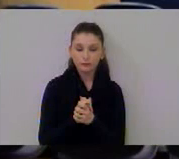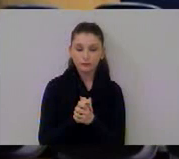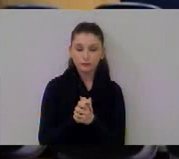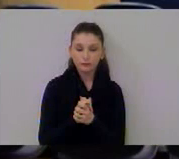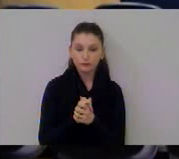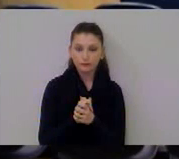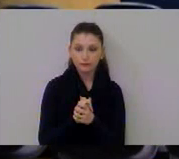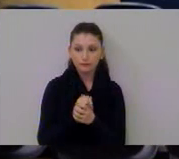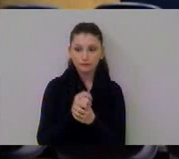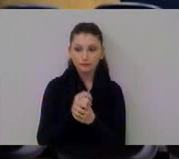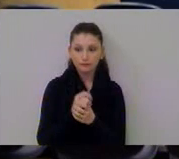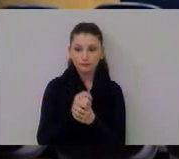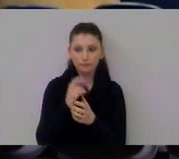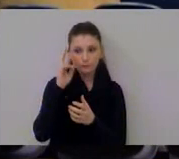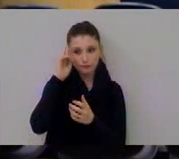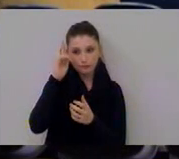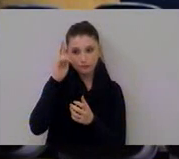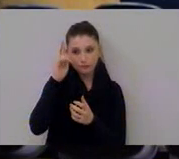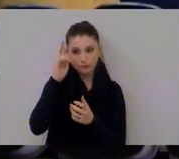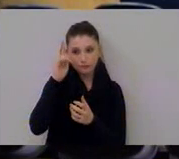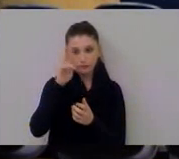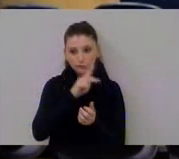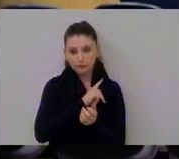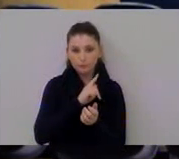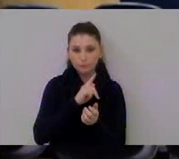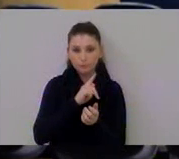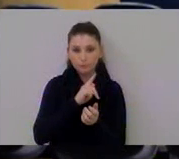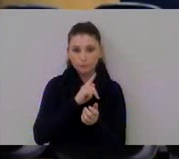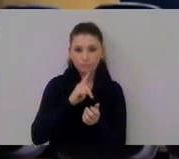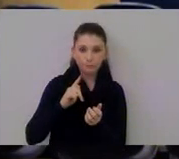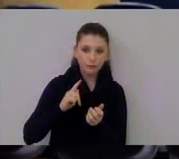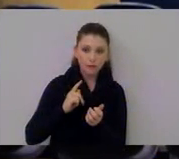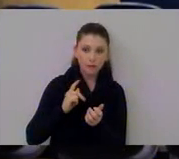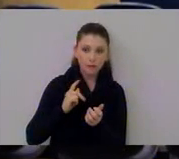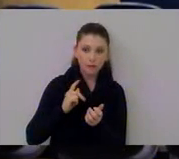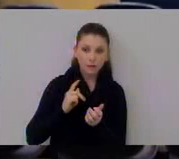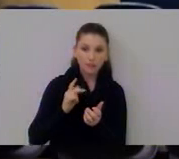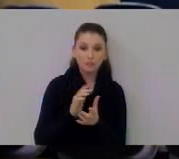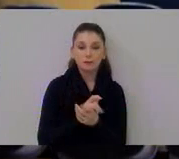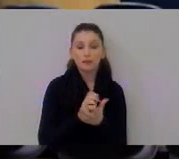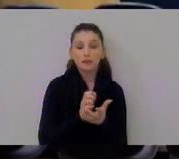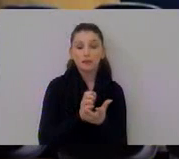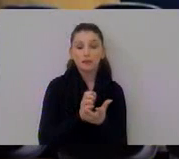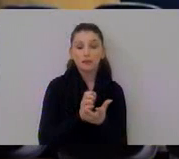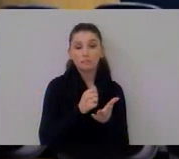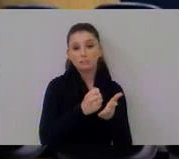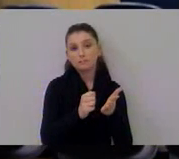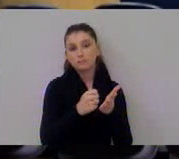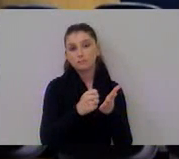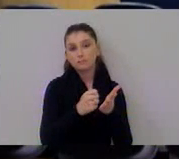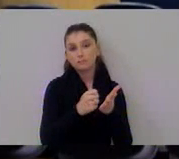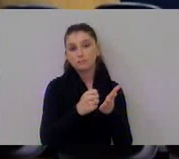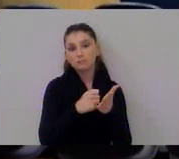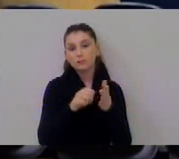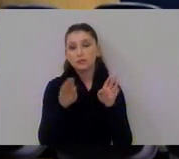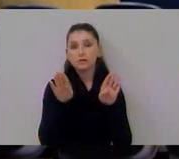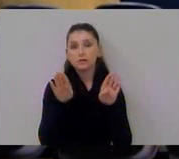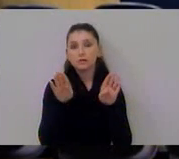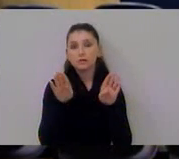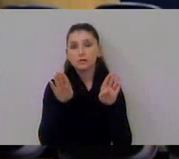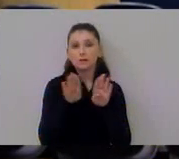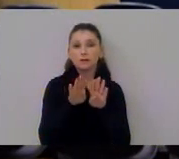Senhor presidente, para registrar a